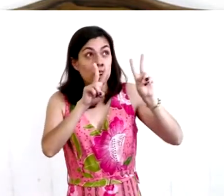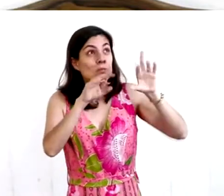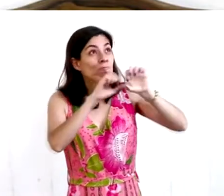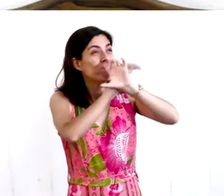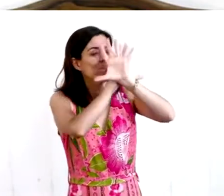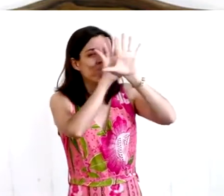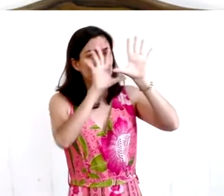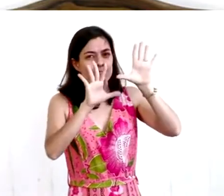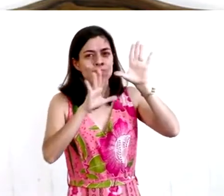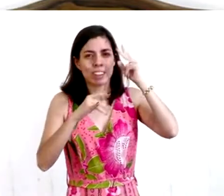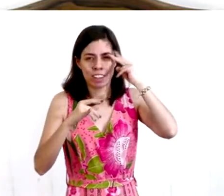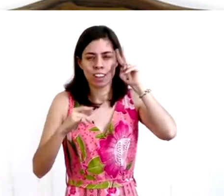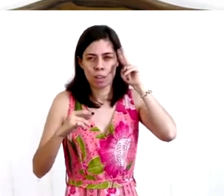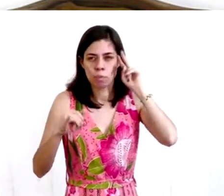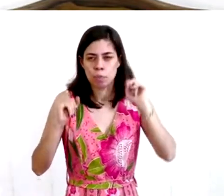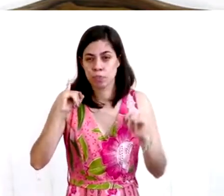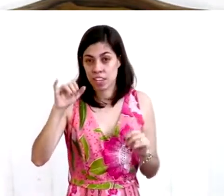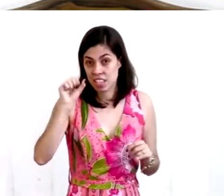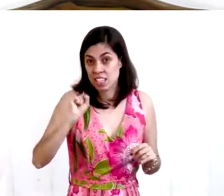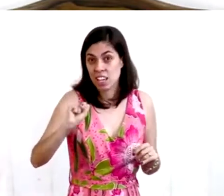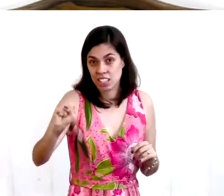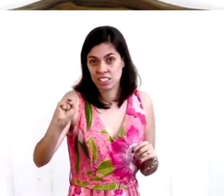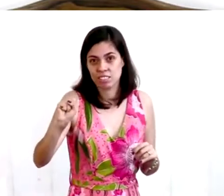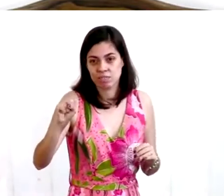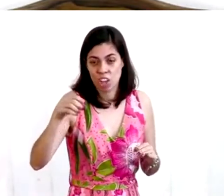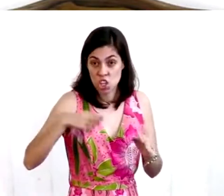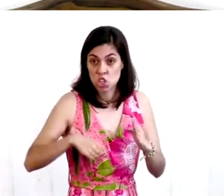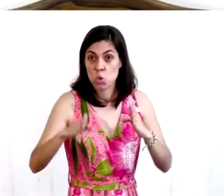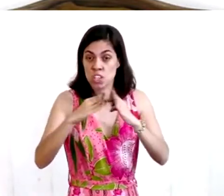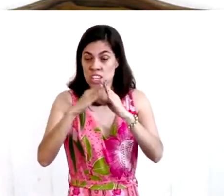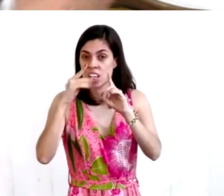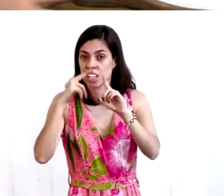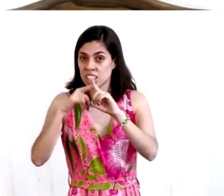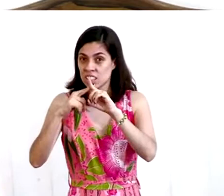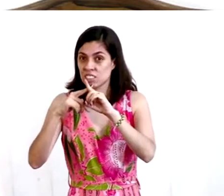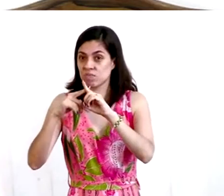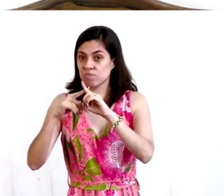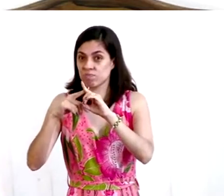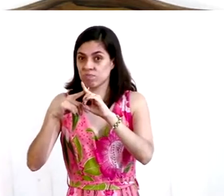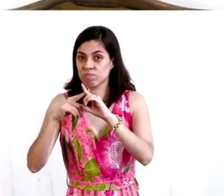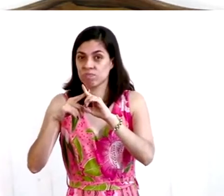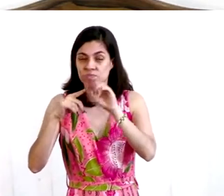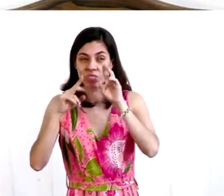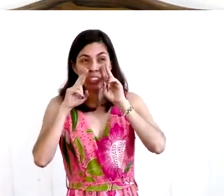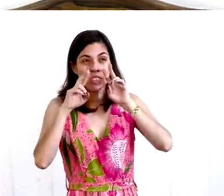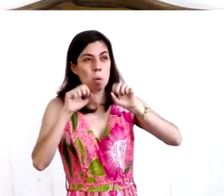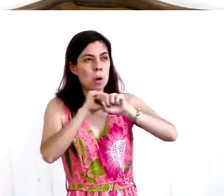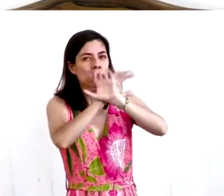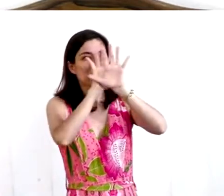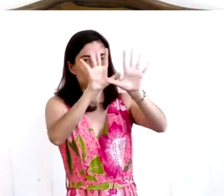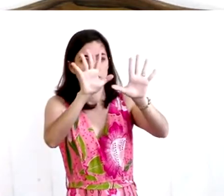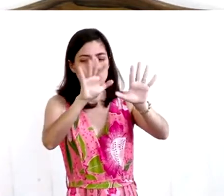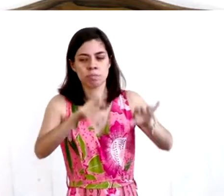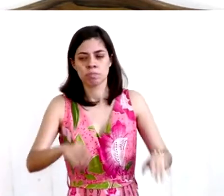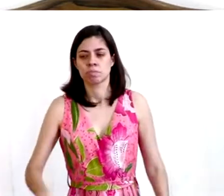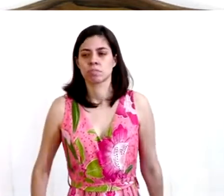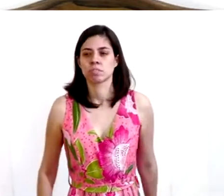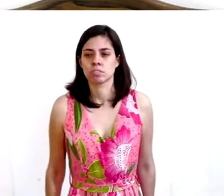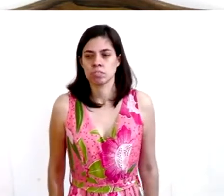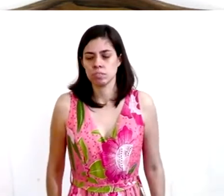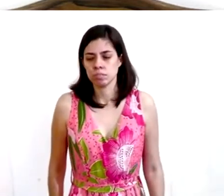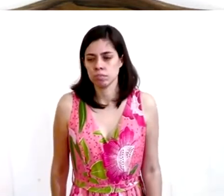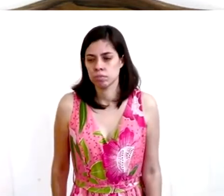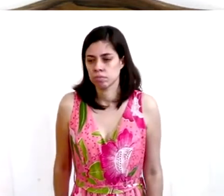não posso. É isso que Jeremias disse: Senhor, para as tuas coisas eu sou tão pequeno que eu não passo nem de